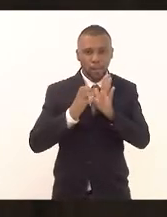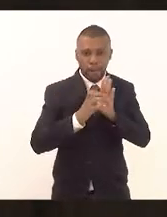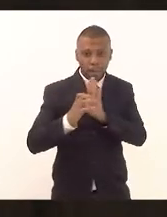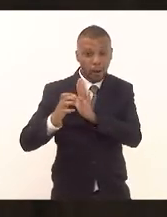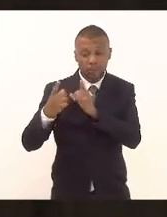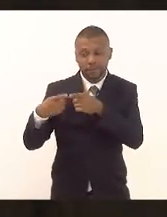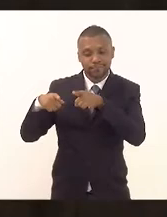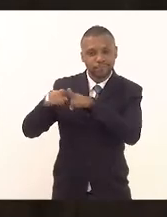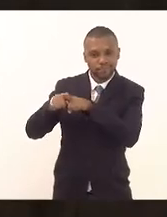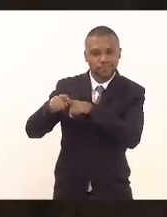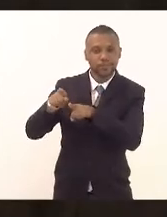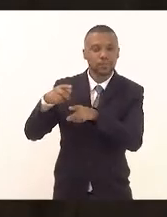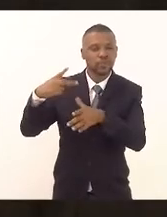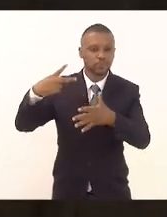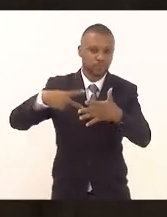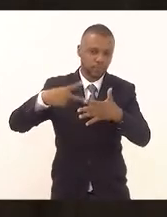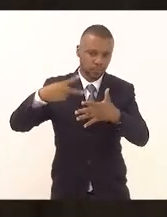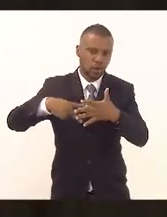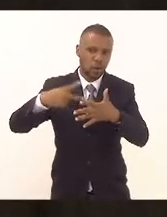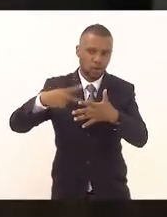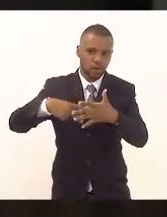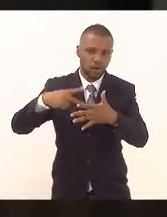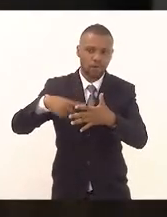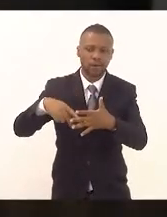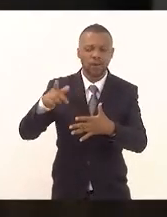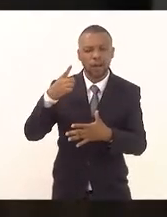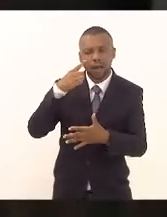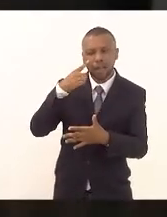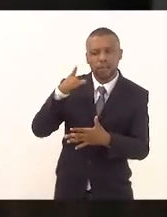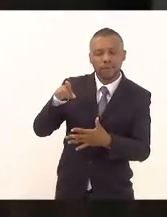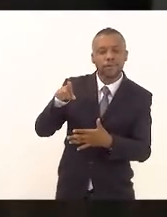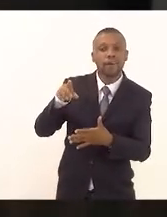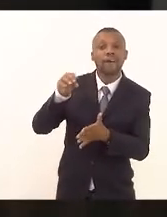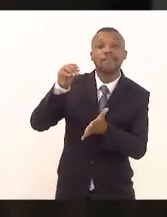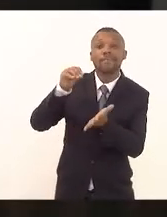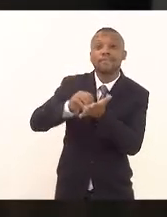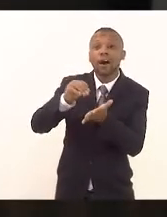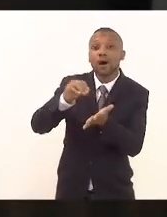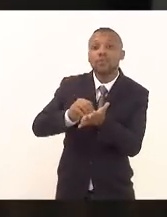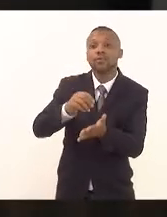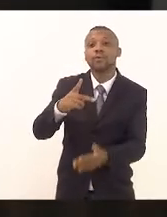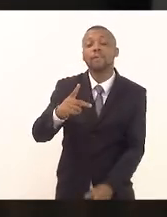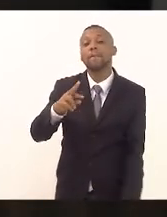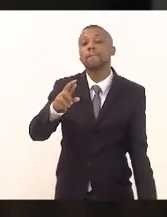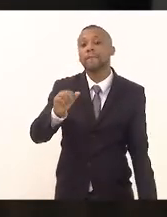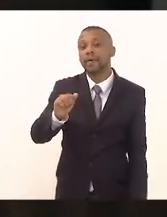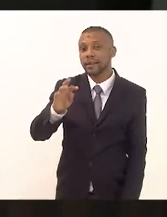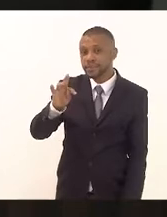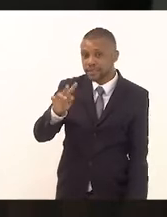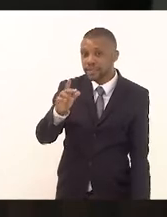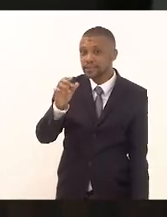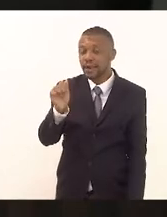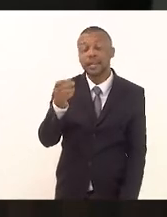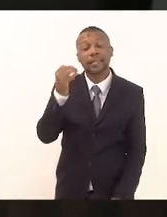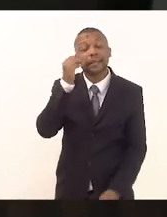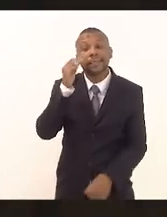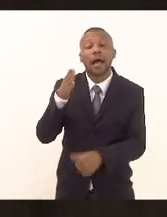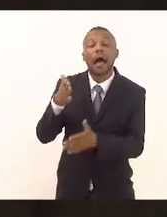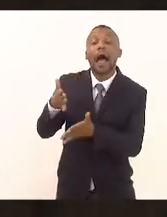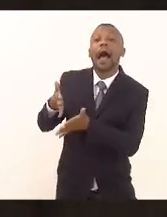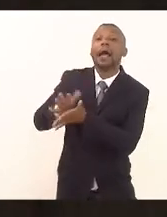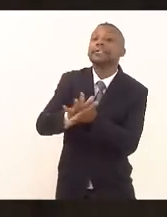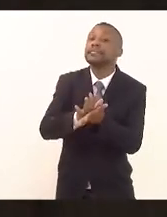ex-parceiros de partido do PSOL. Não estou vendo o Pratinha, estou sentindo a falta do Pratinha. Hoje é quinta-feira, ele deve estar ensaiando. Está